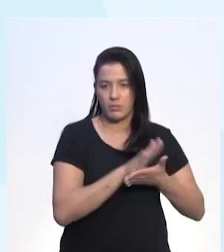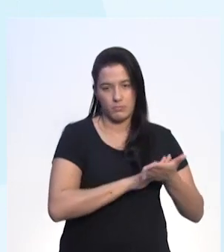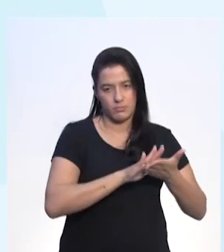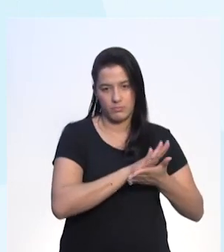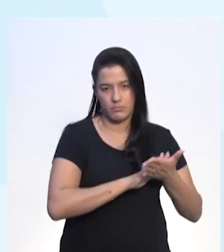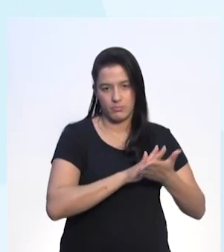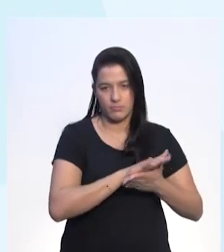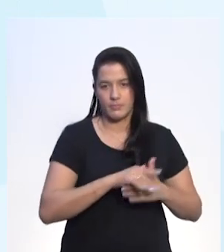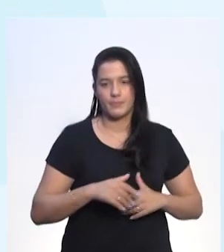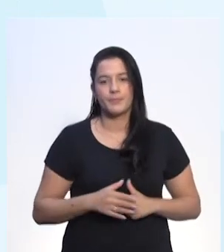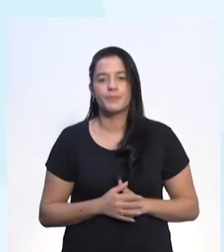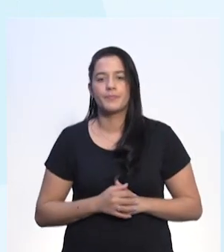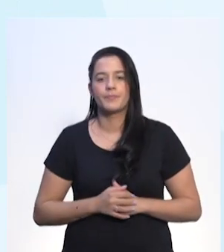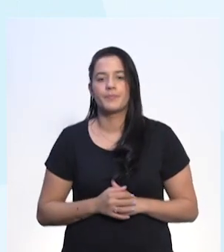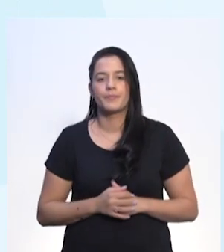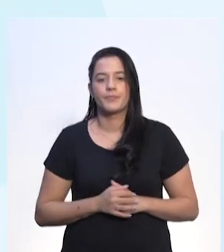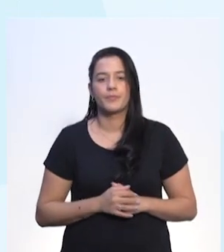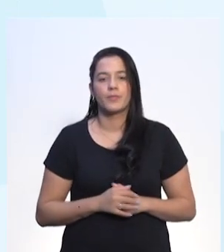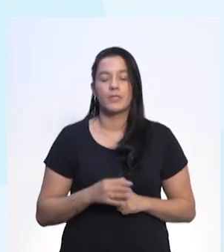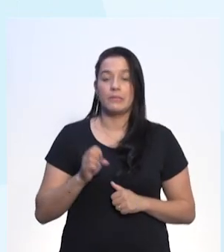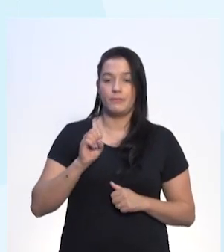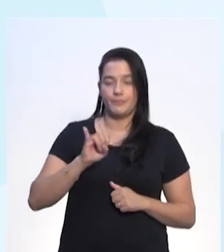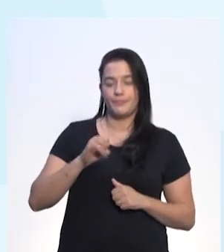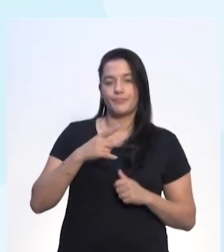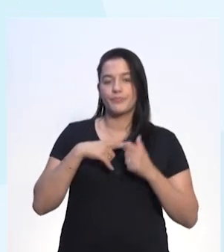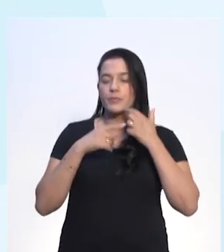Por exemplo, se eu